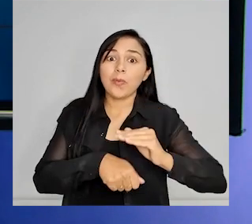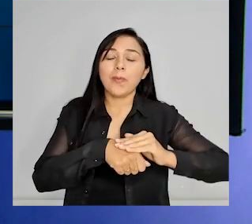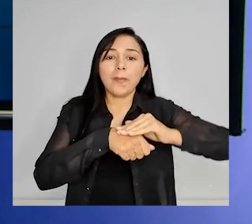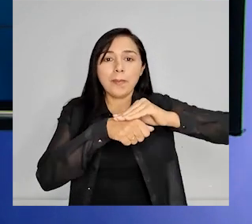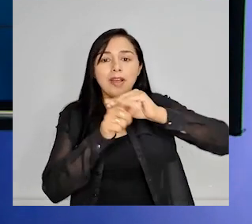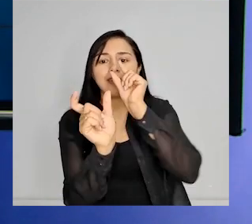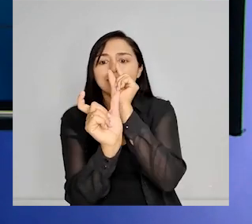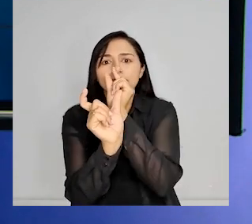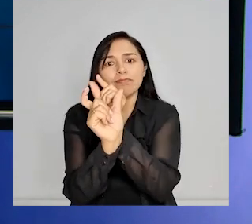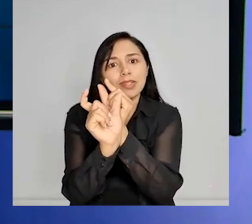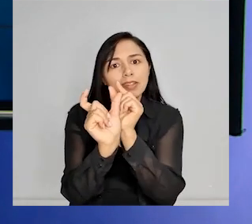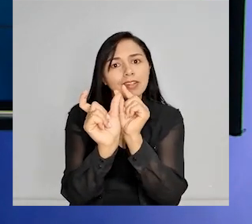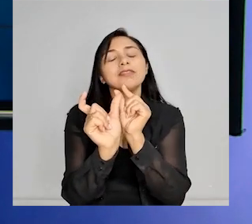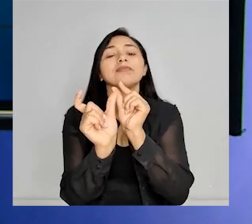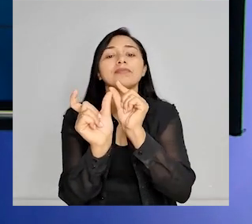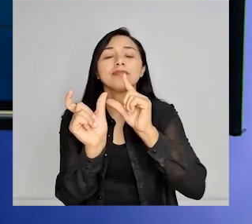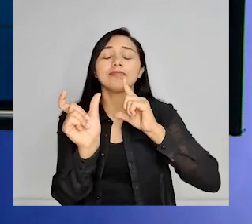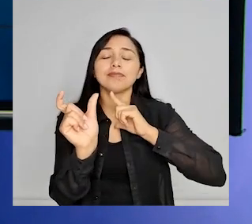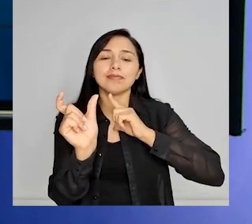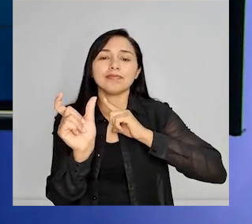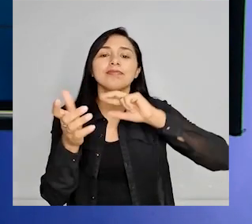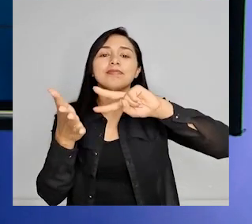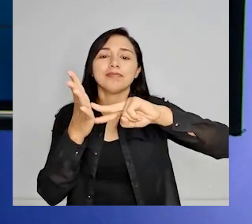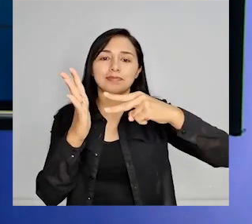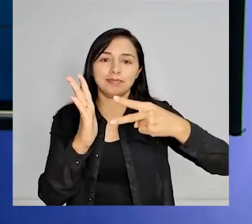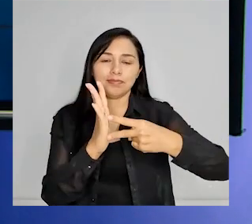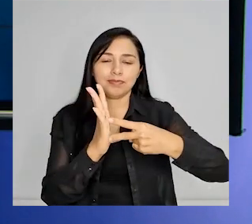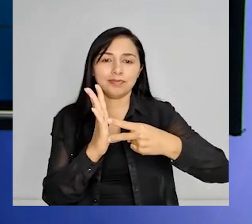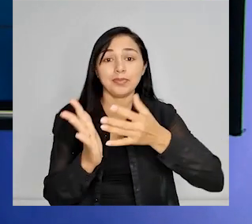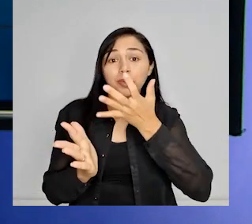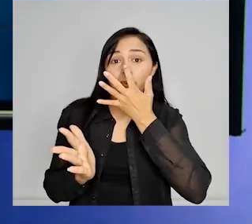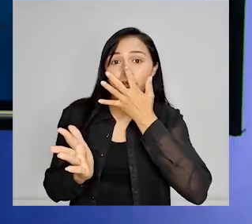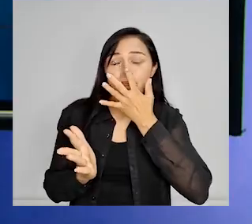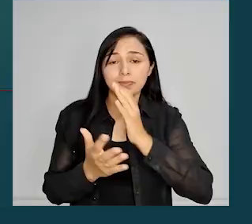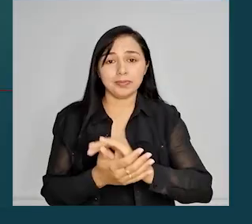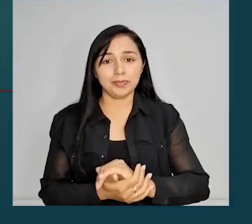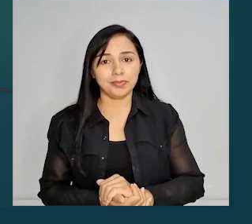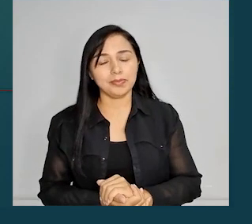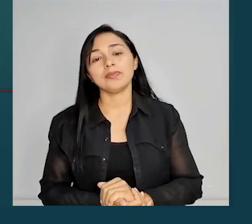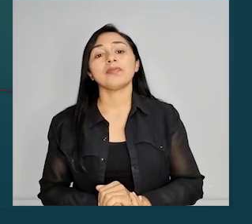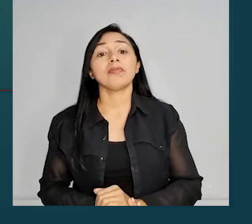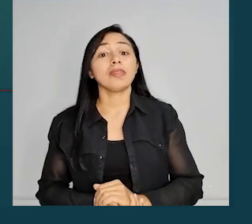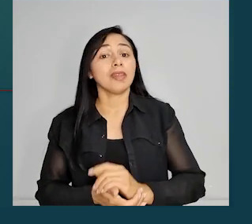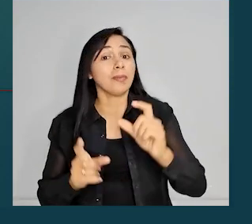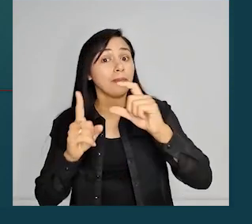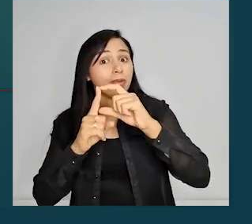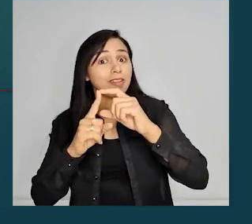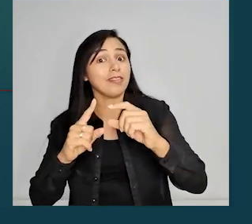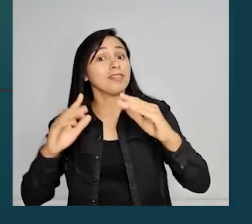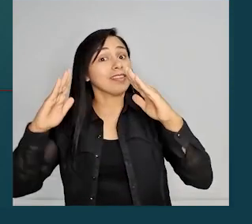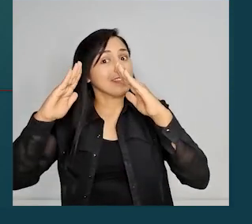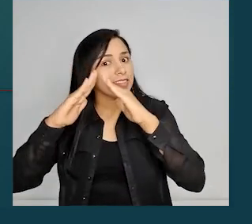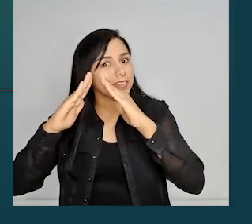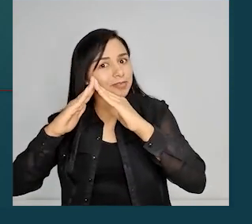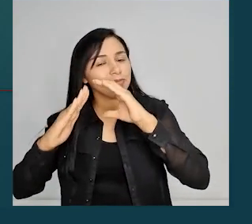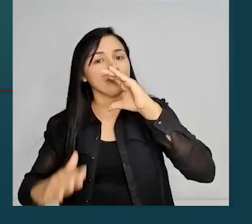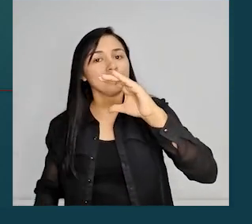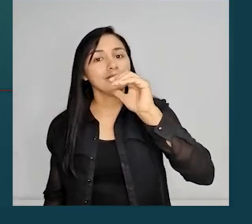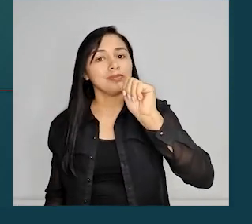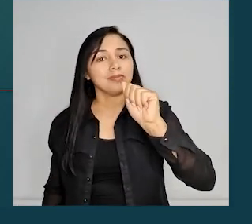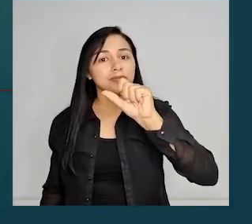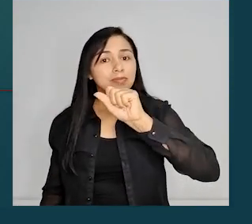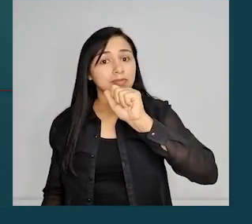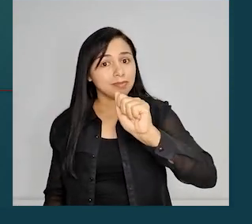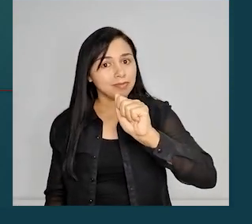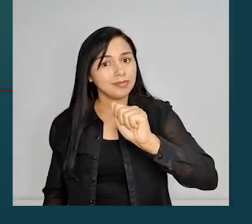mínimas, as quais são dotadas de significação. Observe: casa, casar,